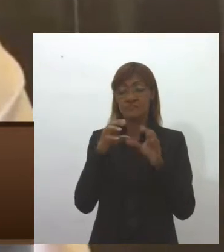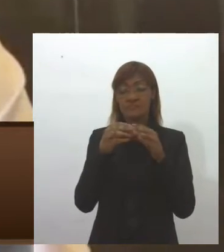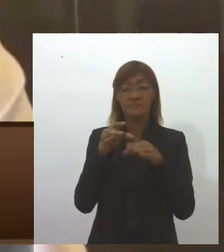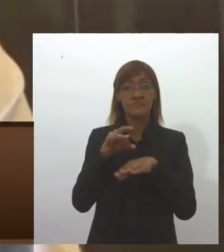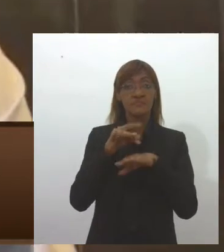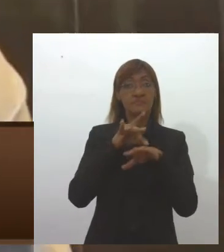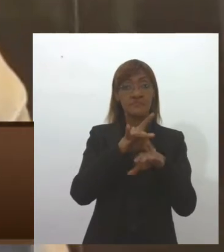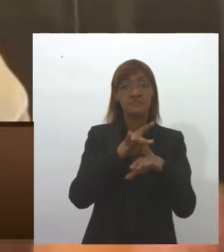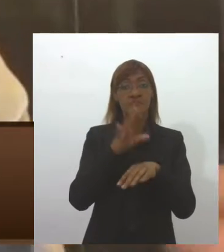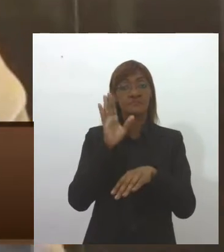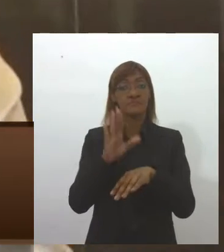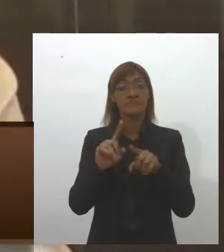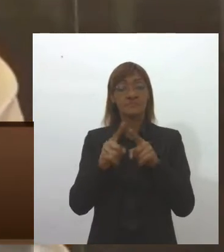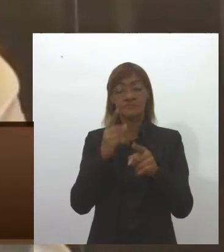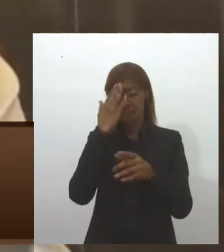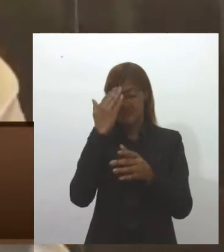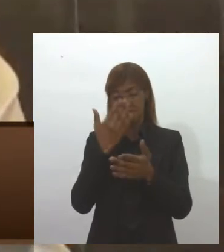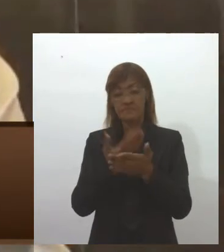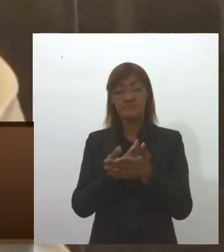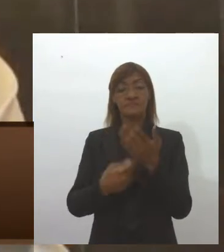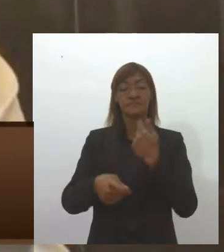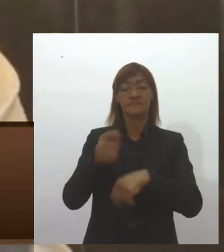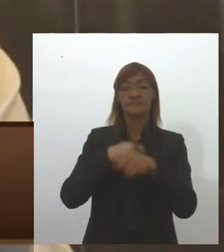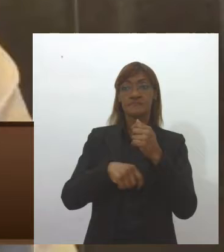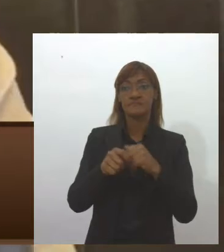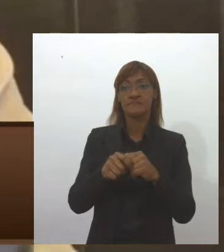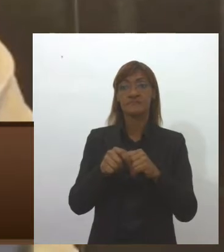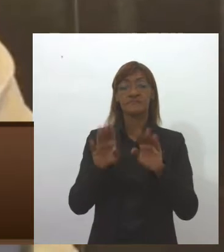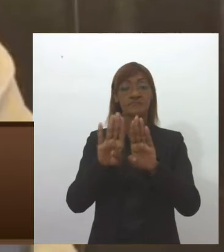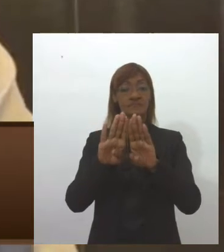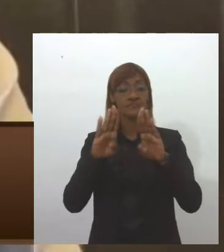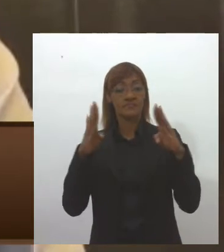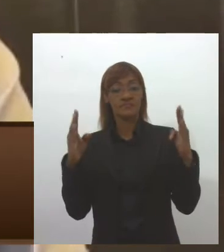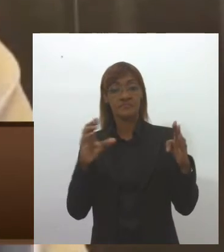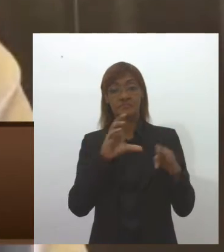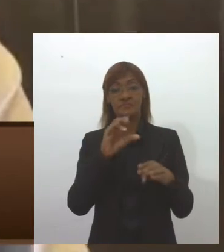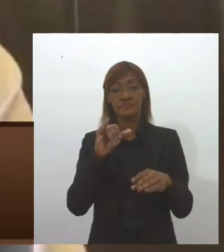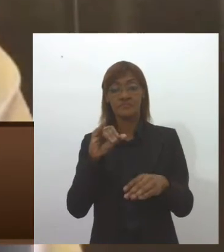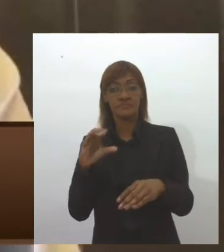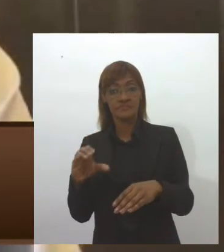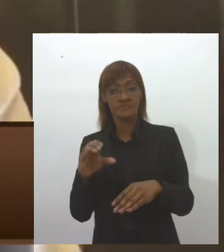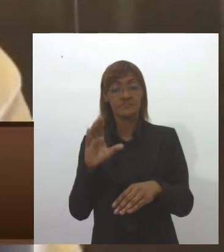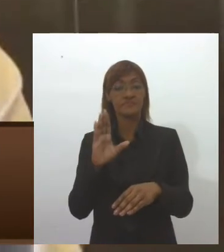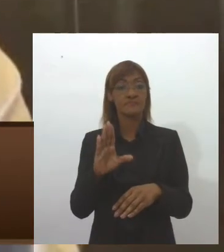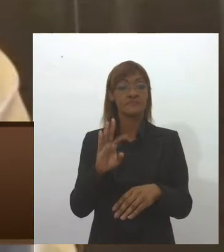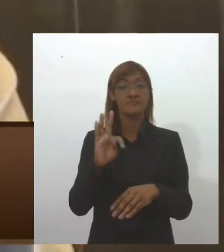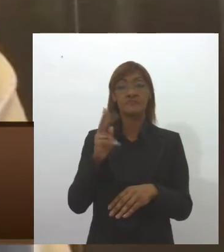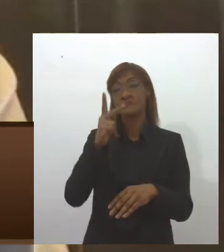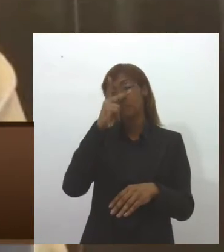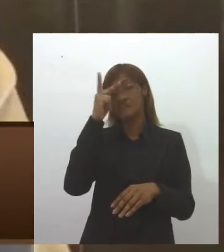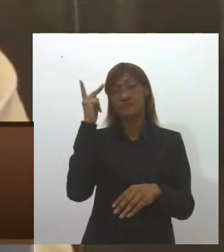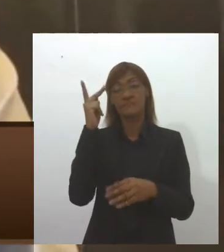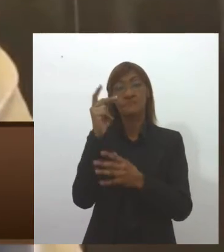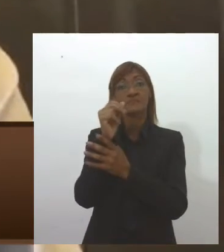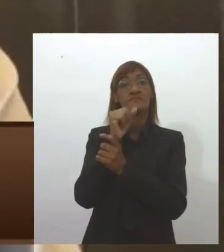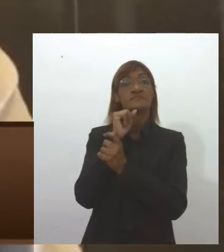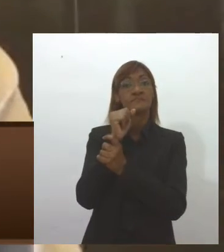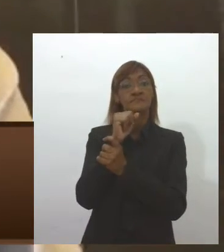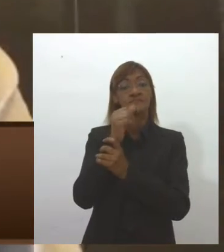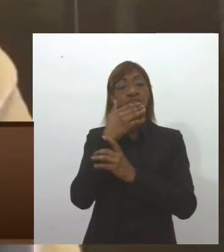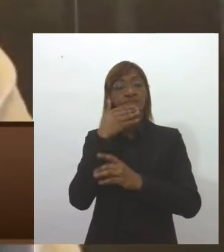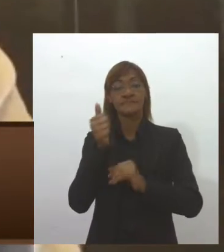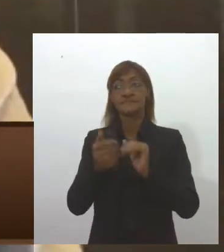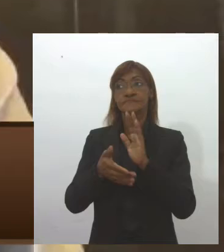retomada da economia, com esse centro de convenções aberto, né, as pessoas vão começar a ter mais segurança para viajar, e a